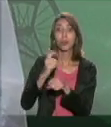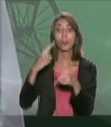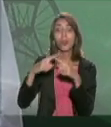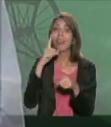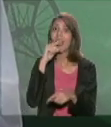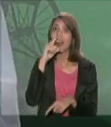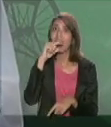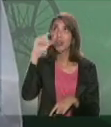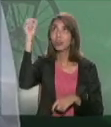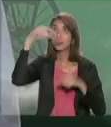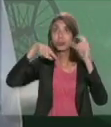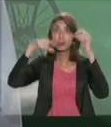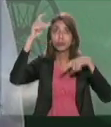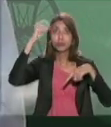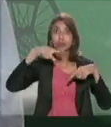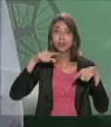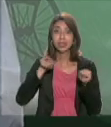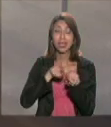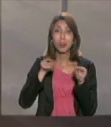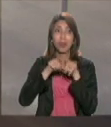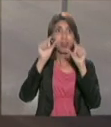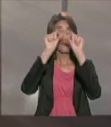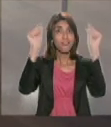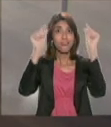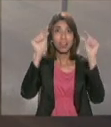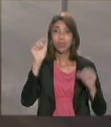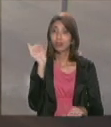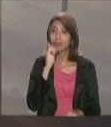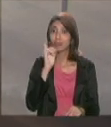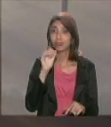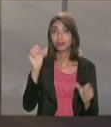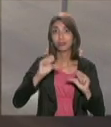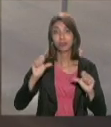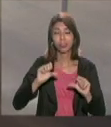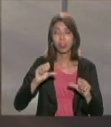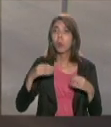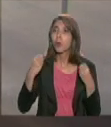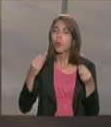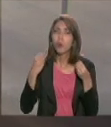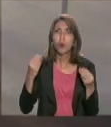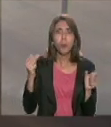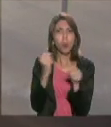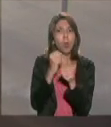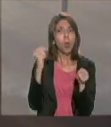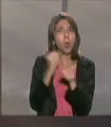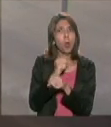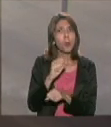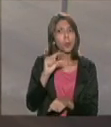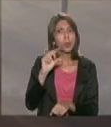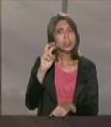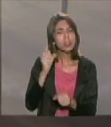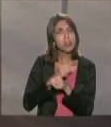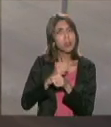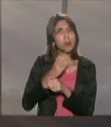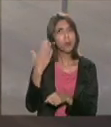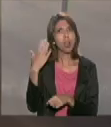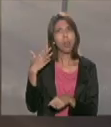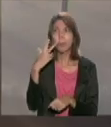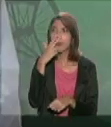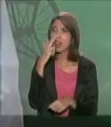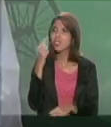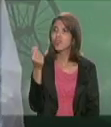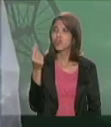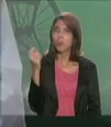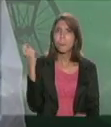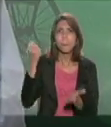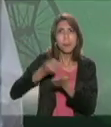interditada por infiltração. Como é que você... E fios expostos? Não, sim, fios expostos. Mas como é que você interdita uma obra que não tem nem 5 anos? Então você fez o